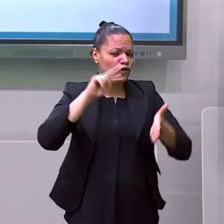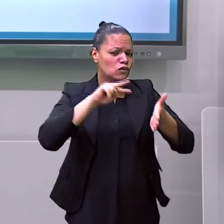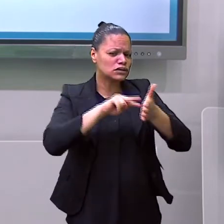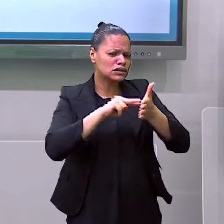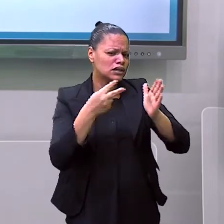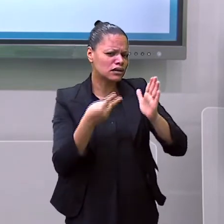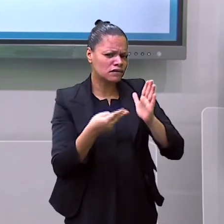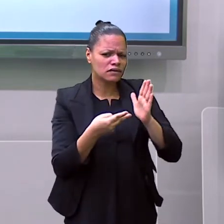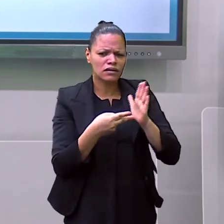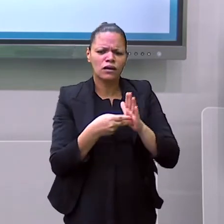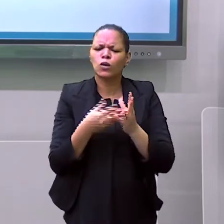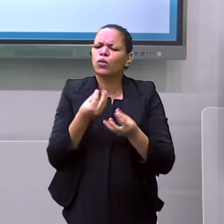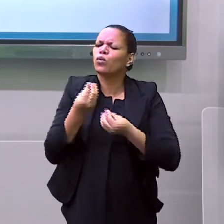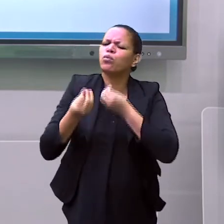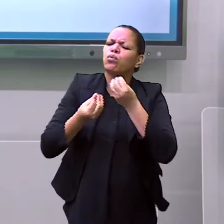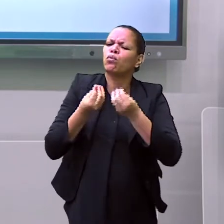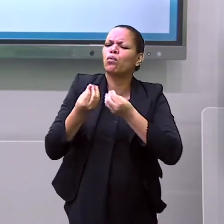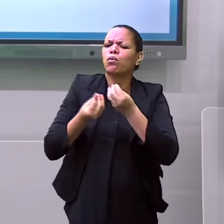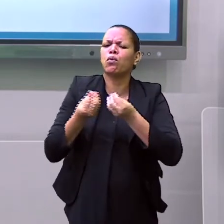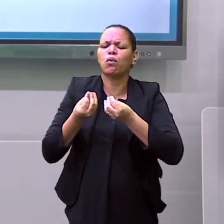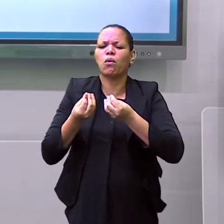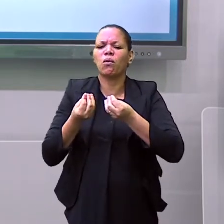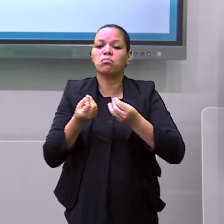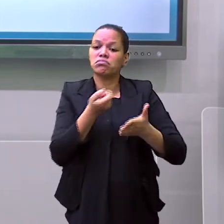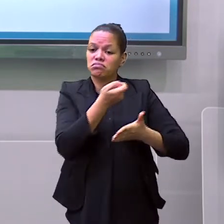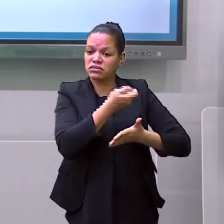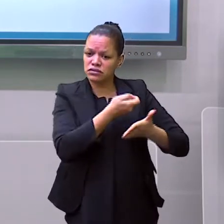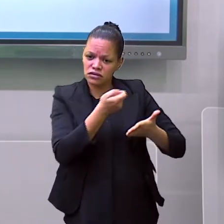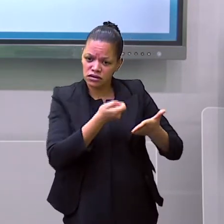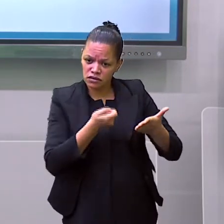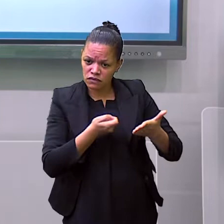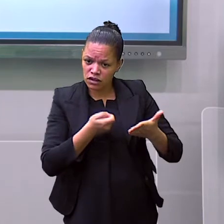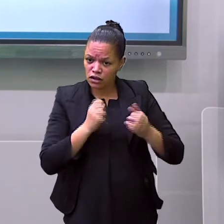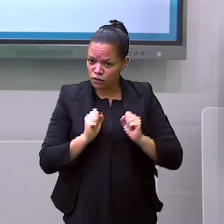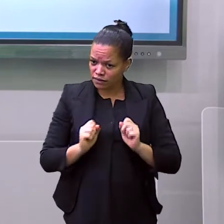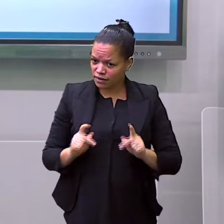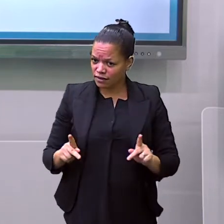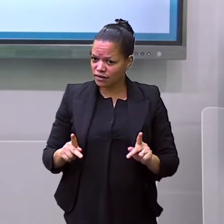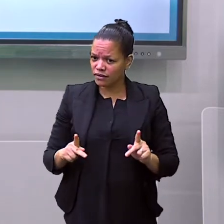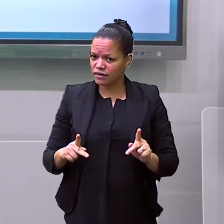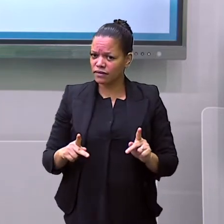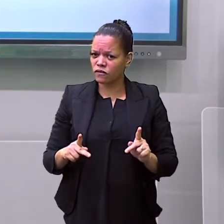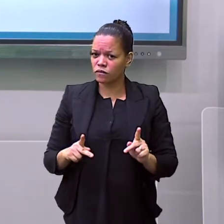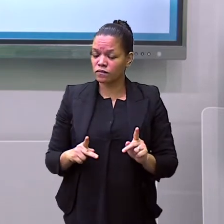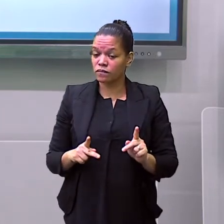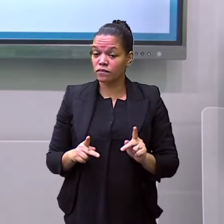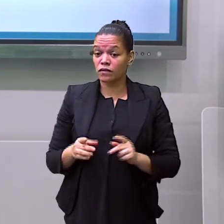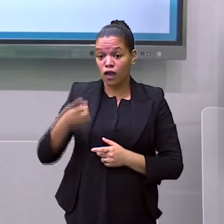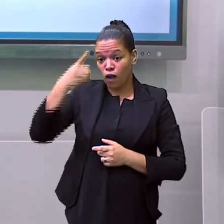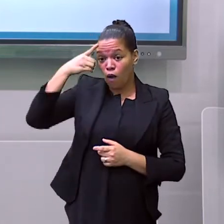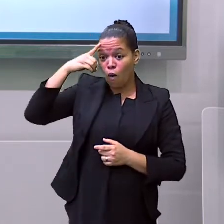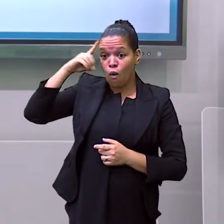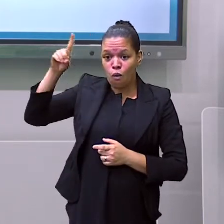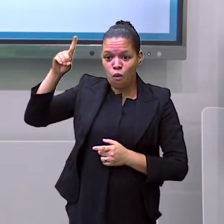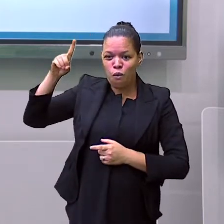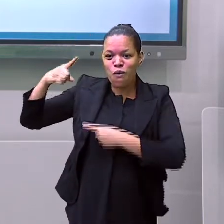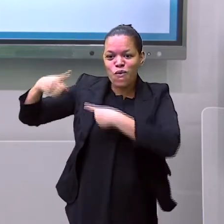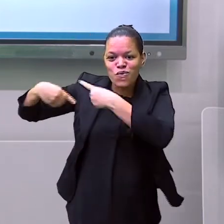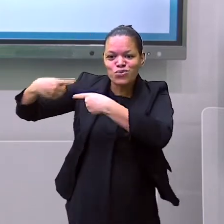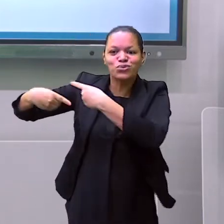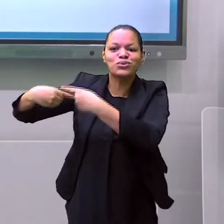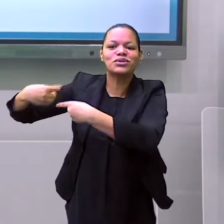ele deve ser escrito, para depois a gente ver se é importante ou não. Combinado? Os diários, eles são